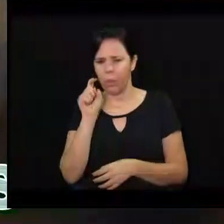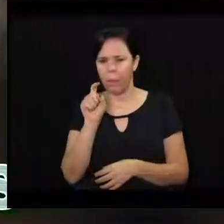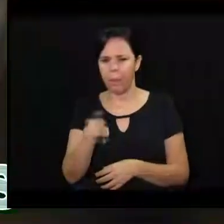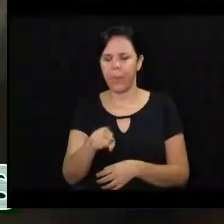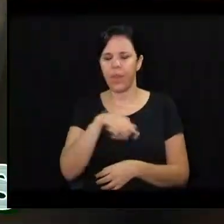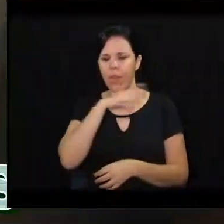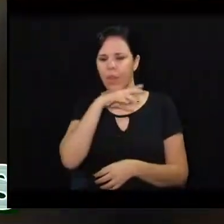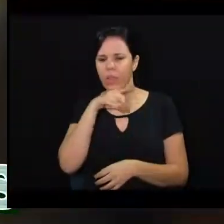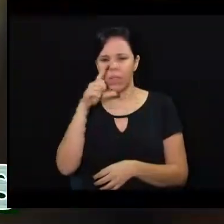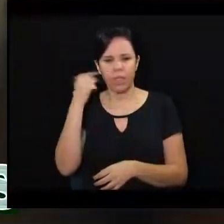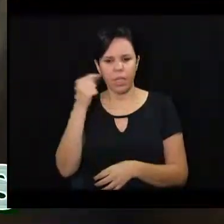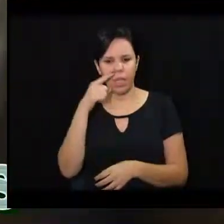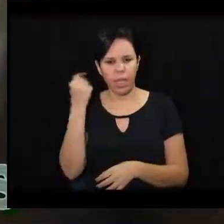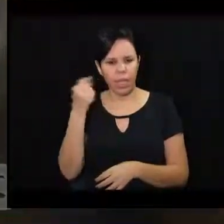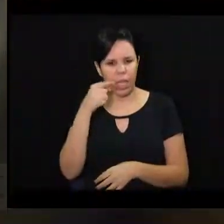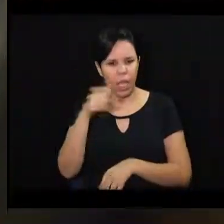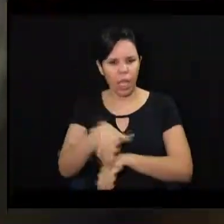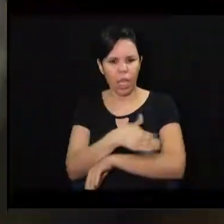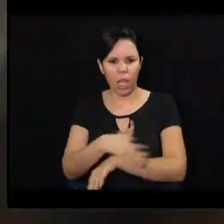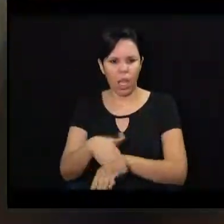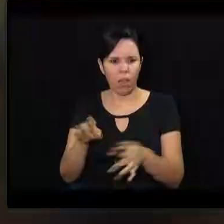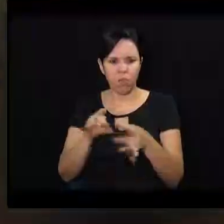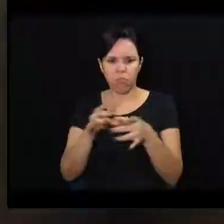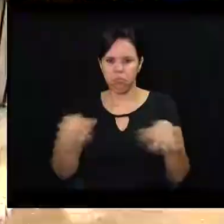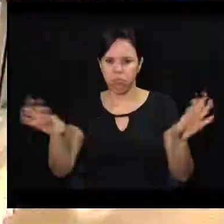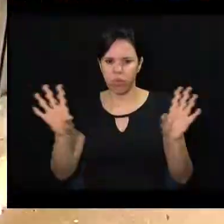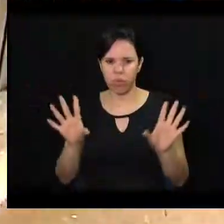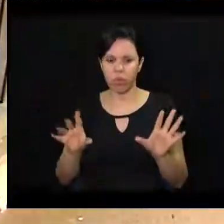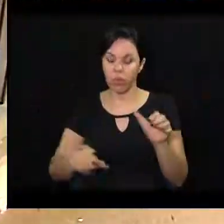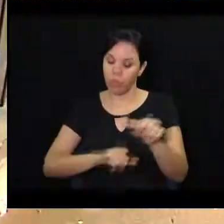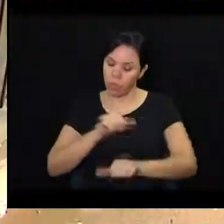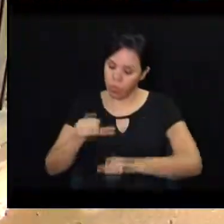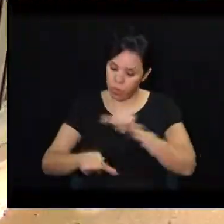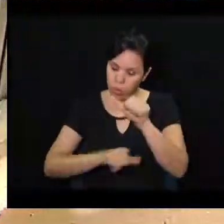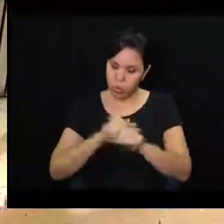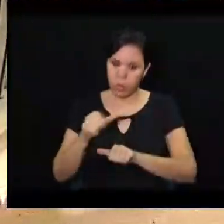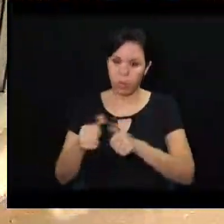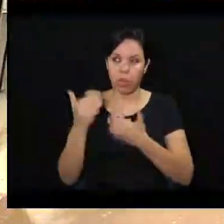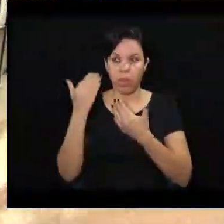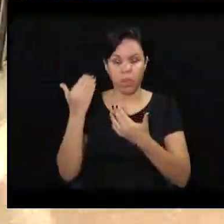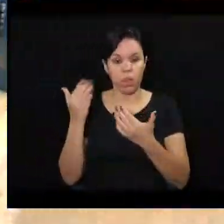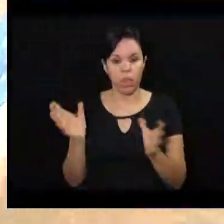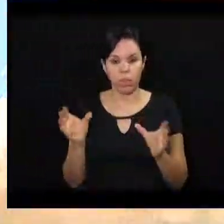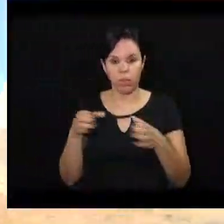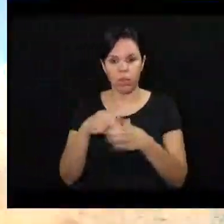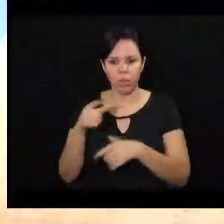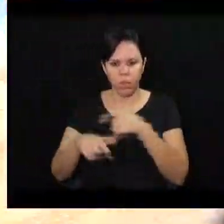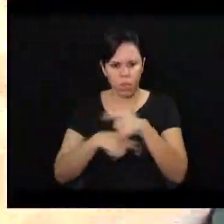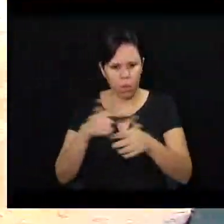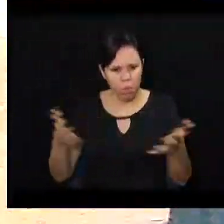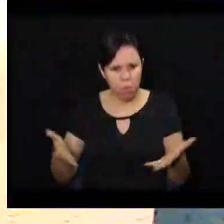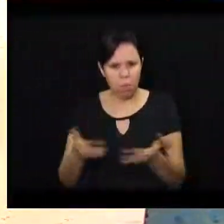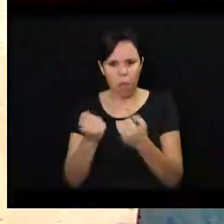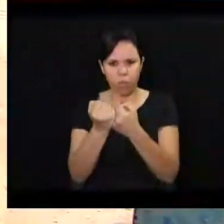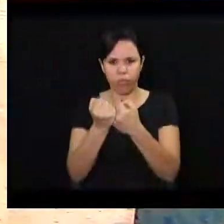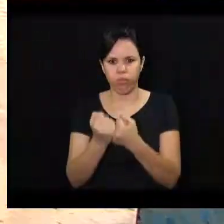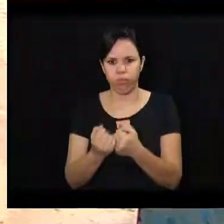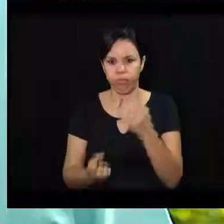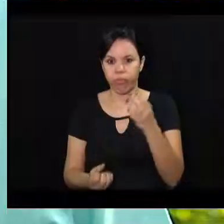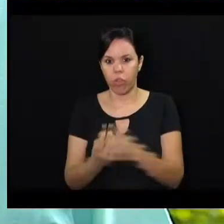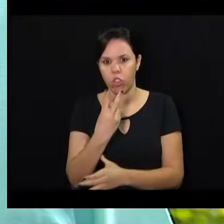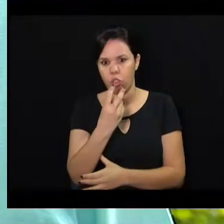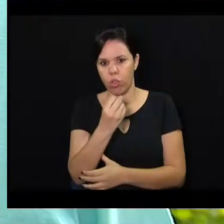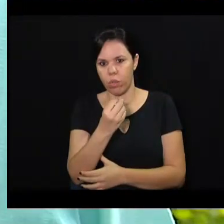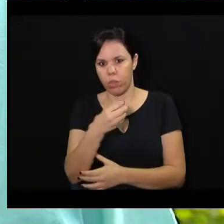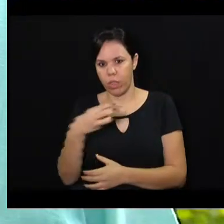gatos vagando por aí. Realidade que aos poucos vem mudando, graças ao trabalho do Conselho. Criado em 2003, o